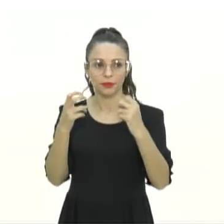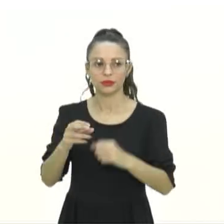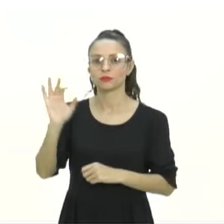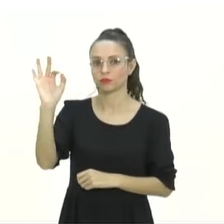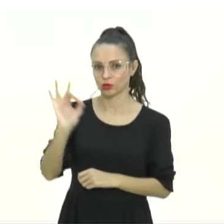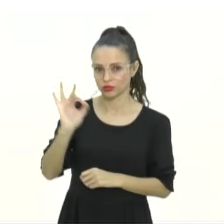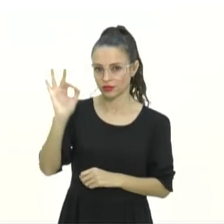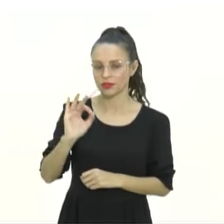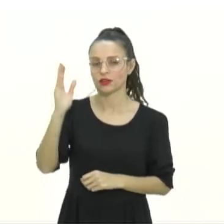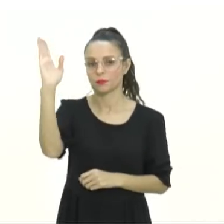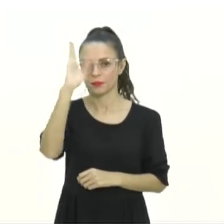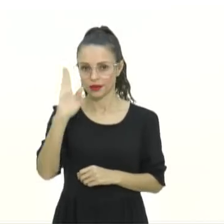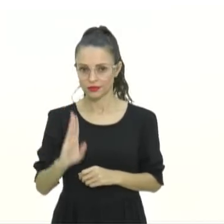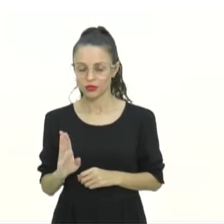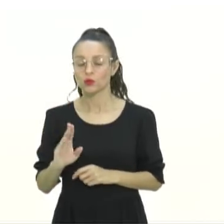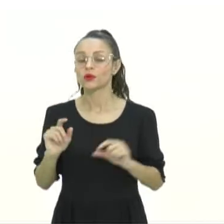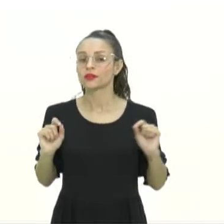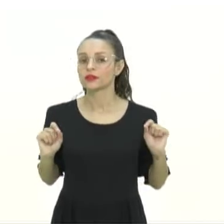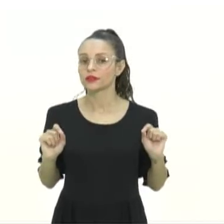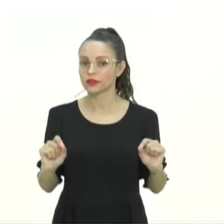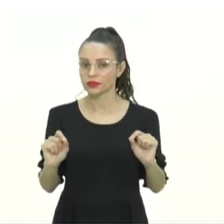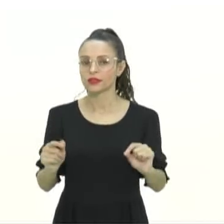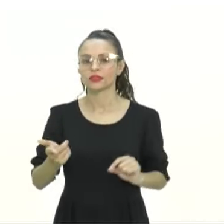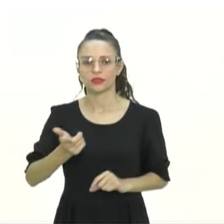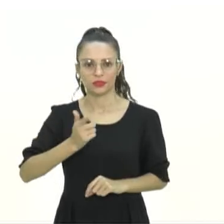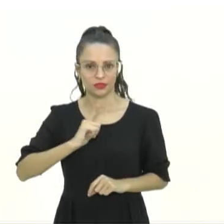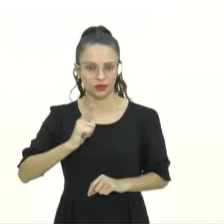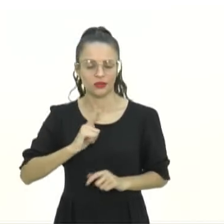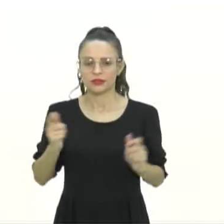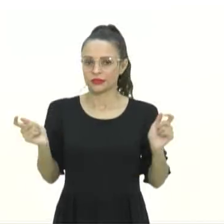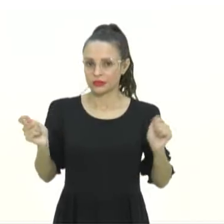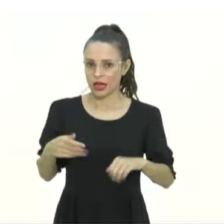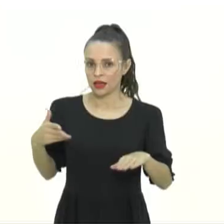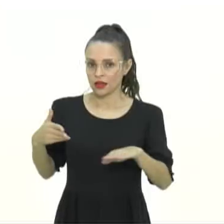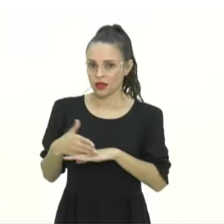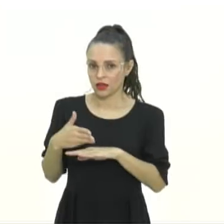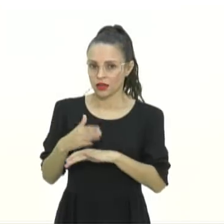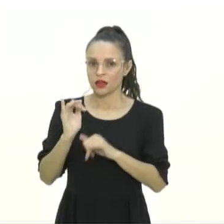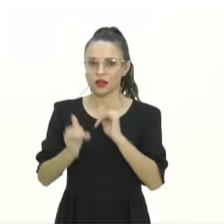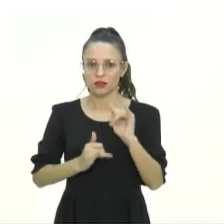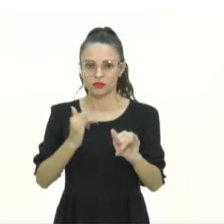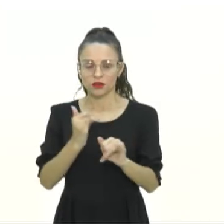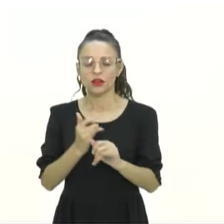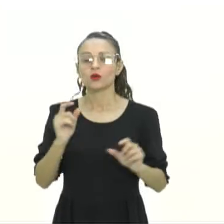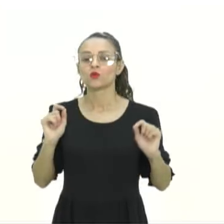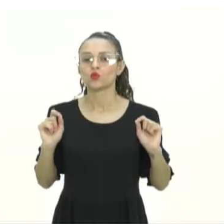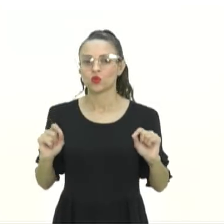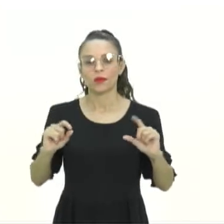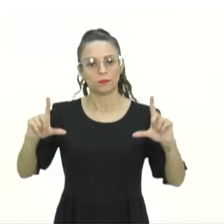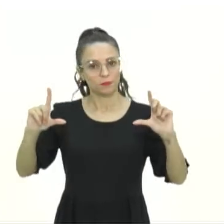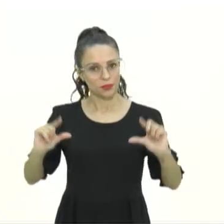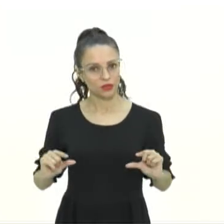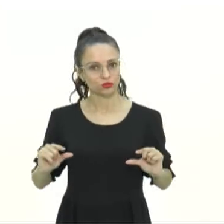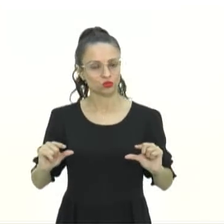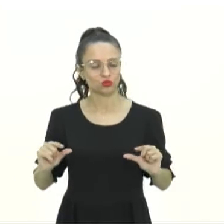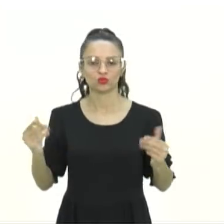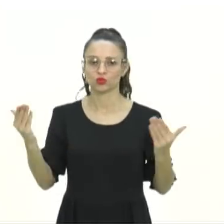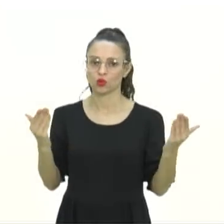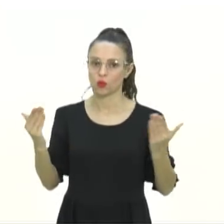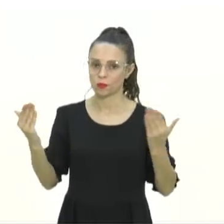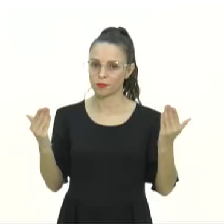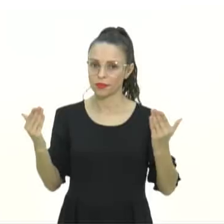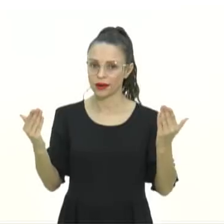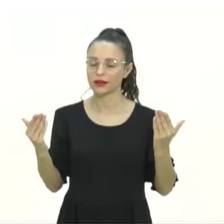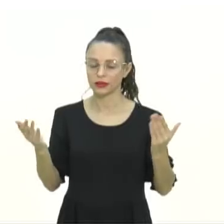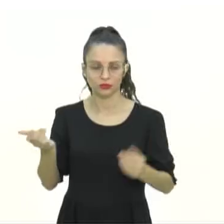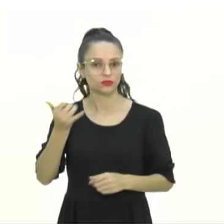da população brasileira que apresenta essa possibilidade do acesso é menor quando comparada à